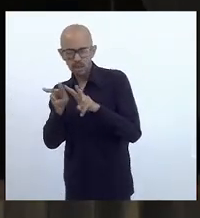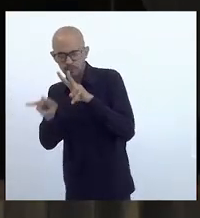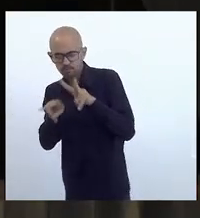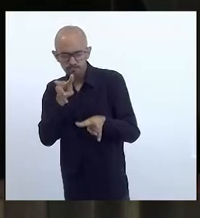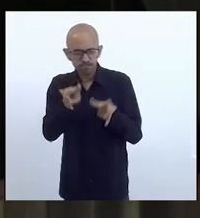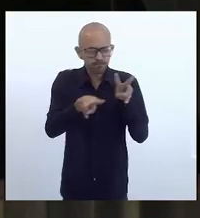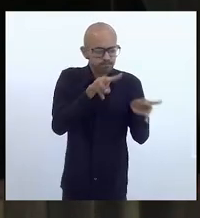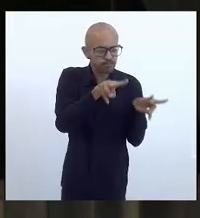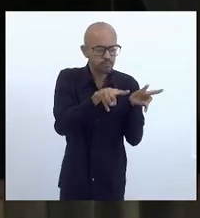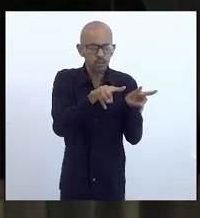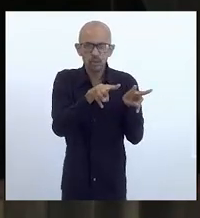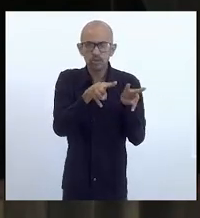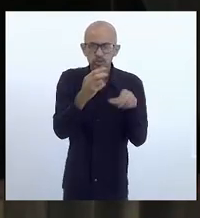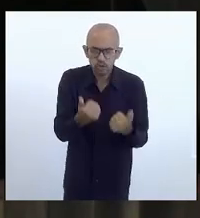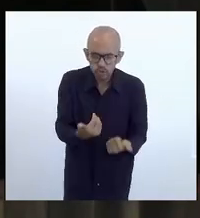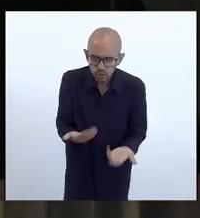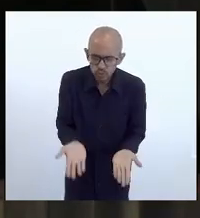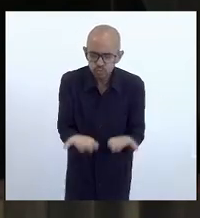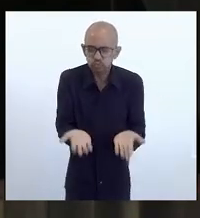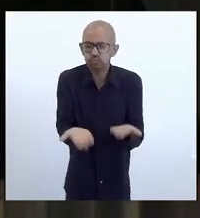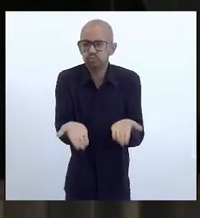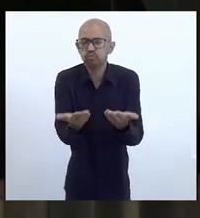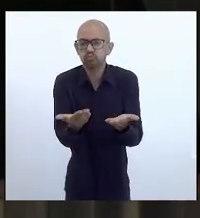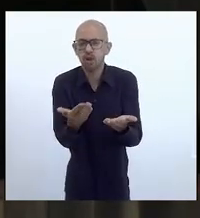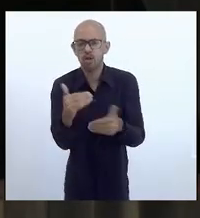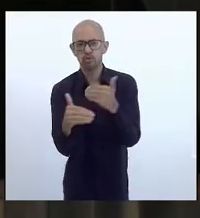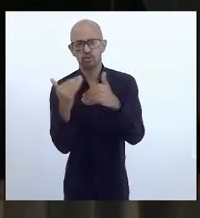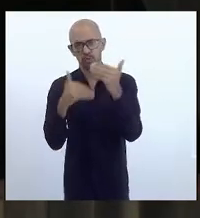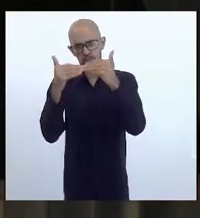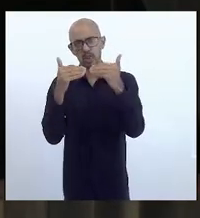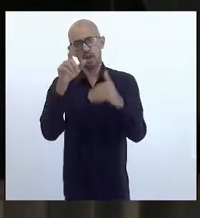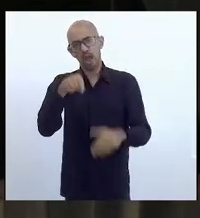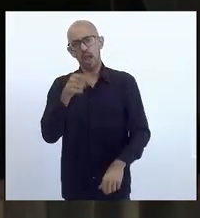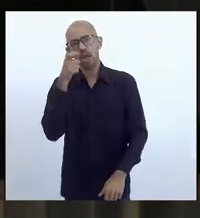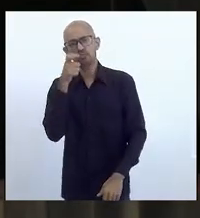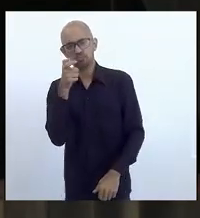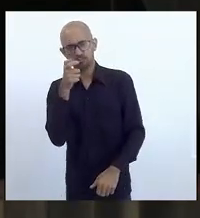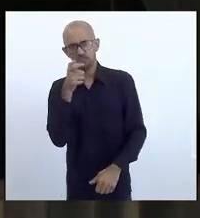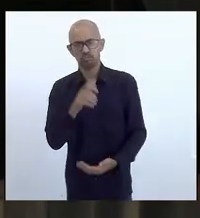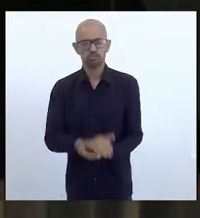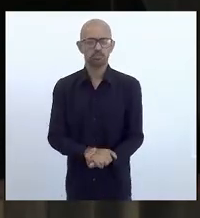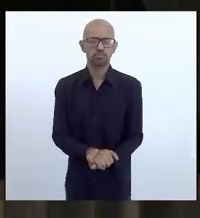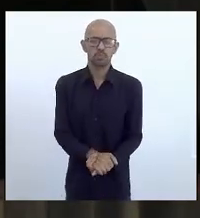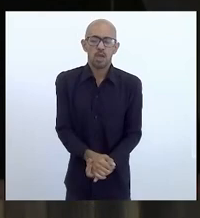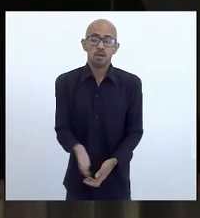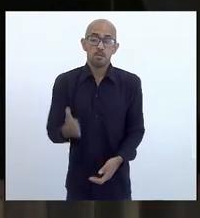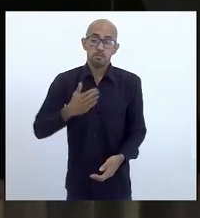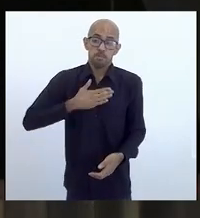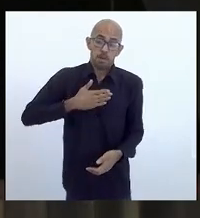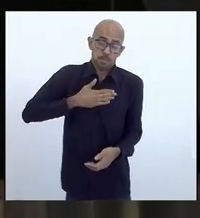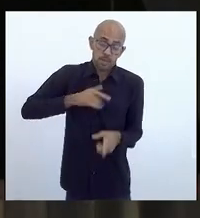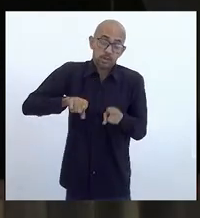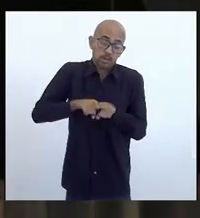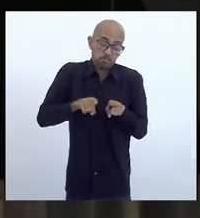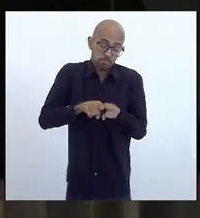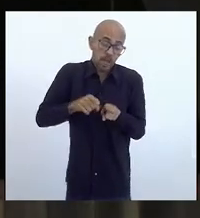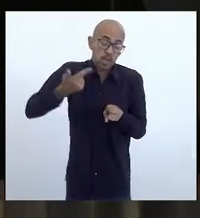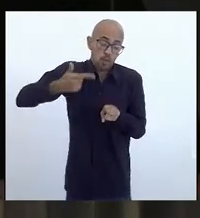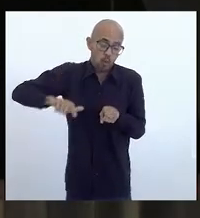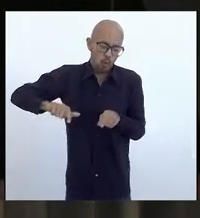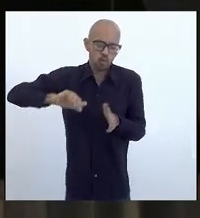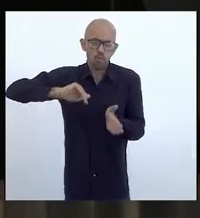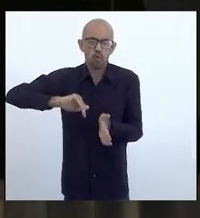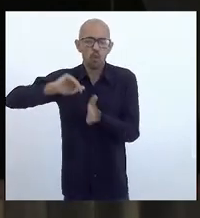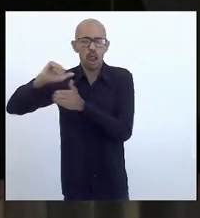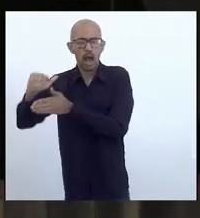do desenvolvimento sustentável é muito interessante. Por outro lado, né, me parece que, pelo menos nesse objeto de